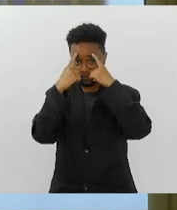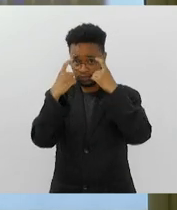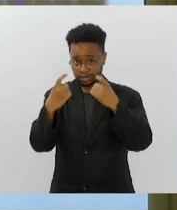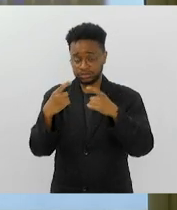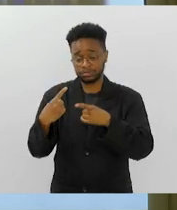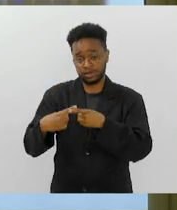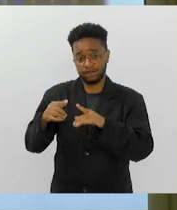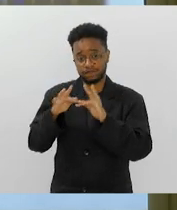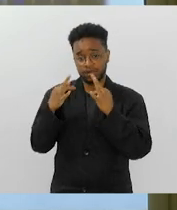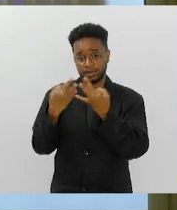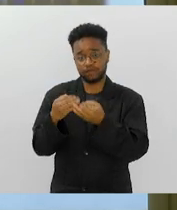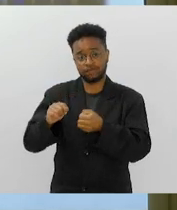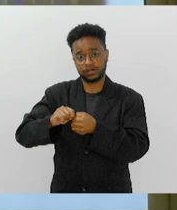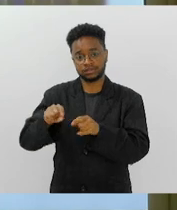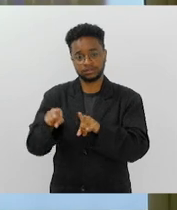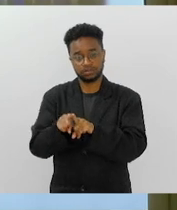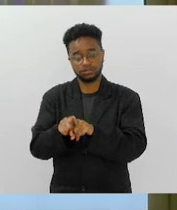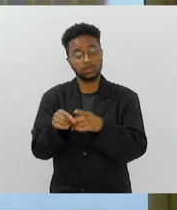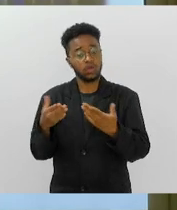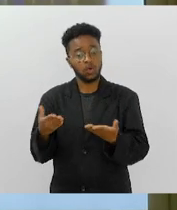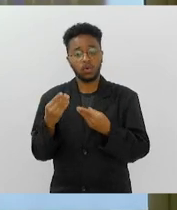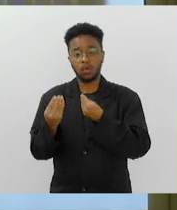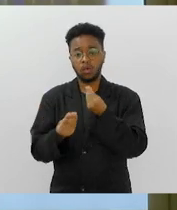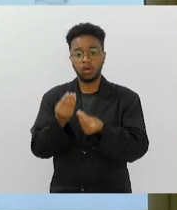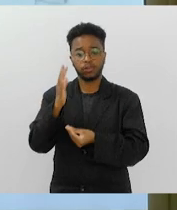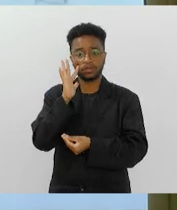E como trabalhar essa situação?